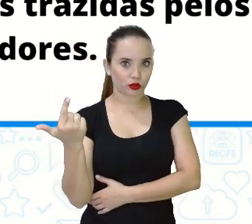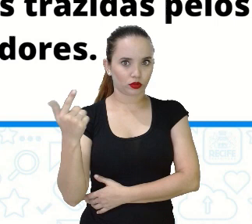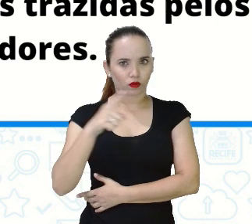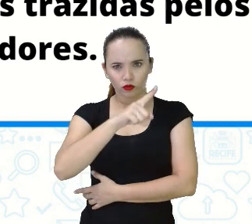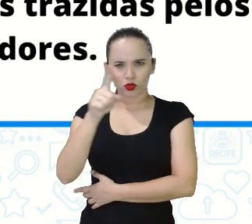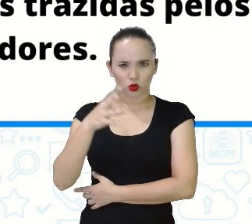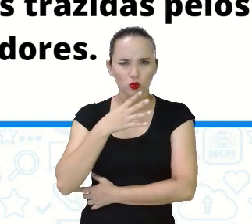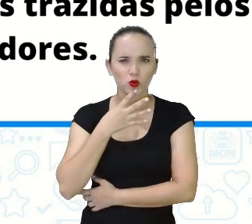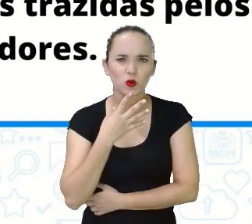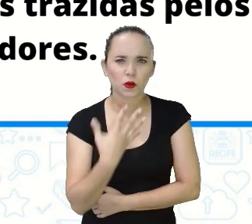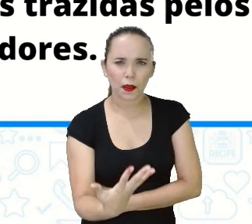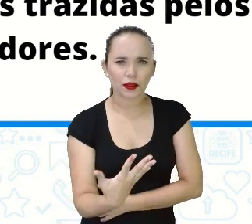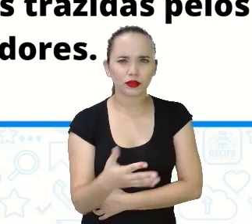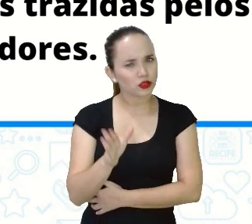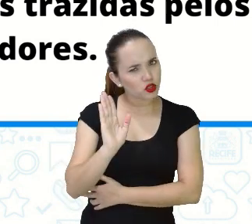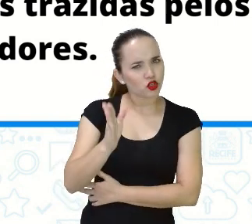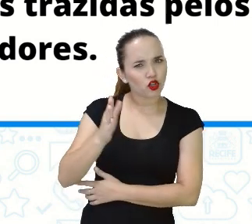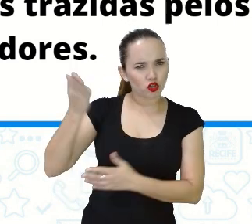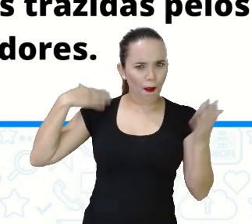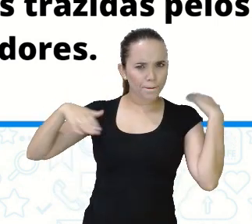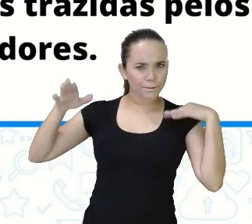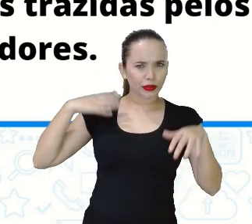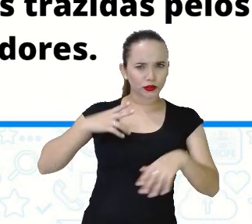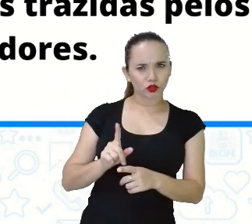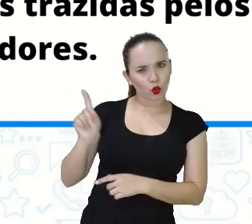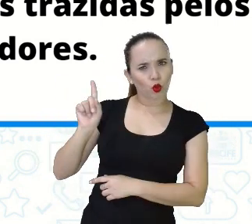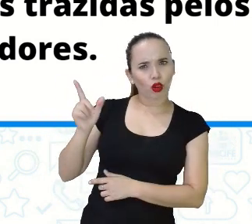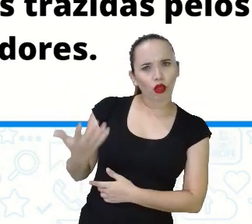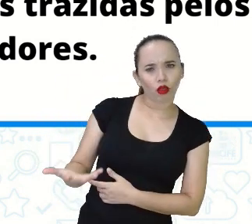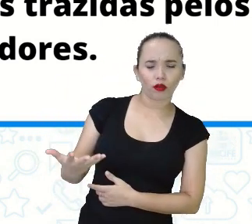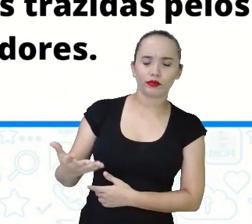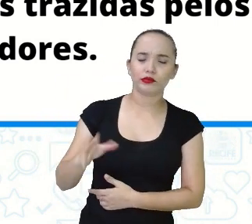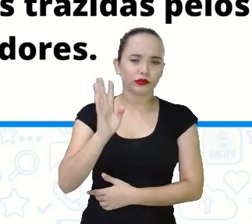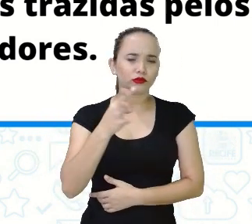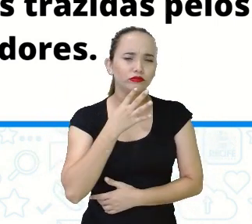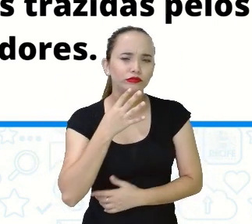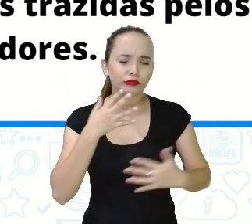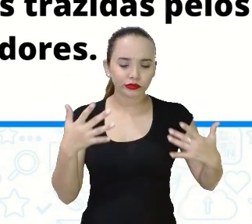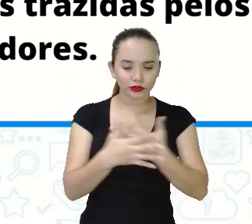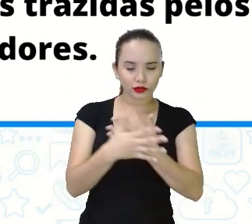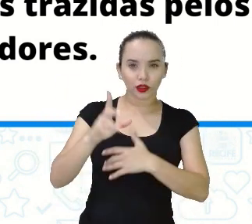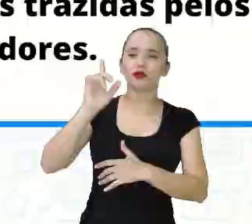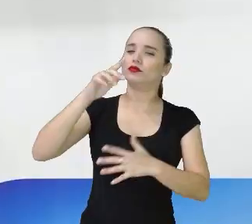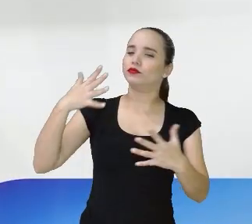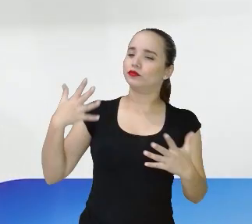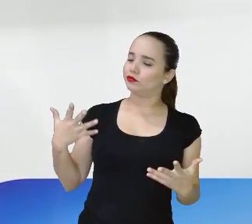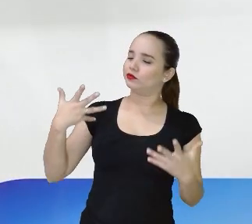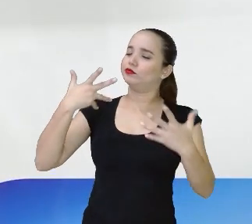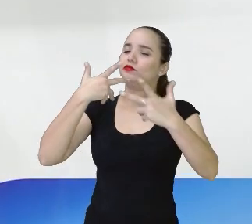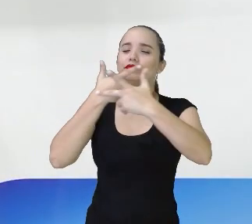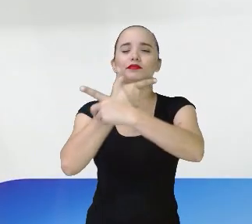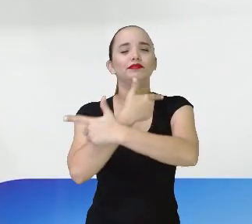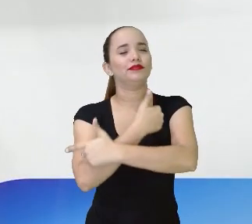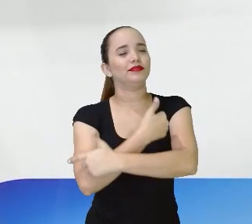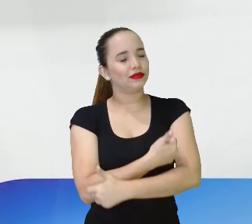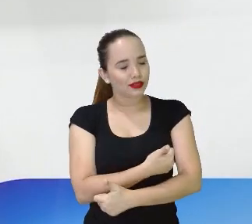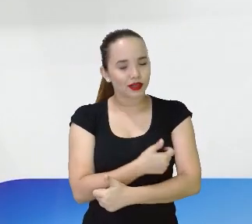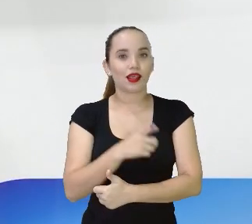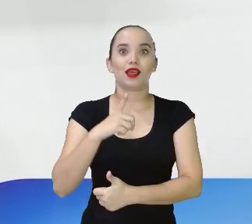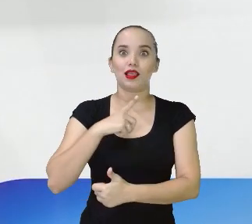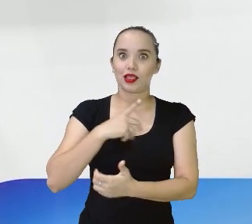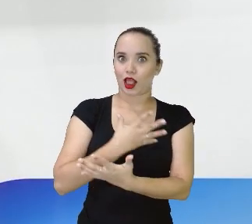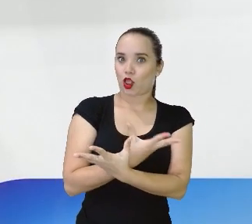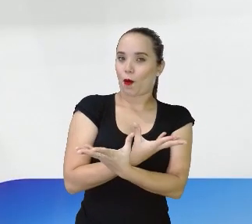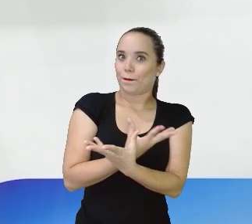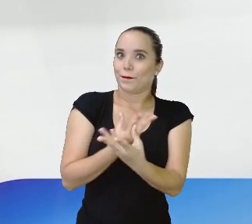de Olinda? Já foram, já passearam, já viram a cidade de Olinda? É uma cidade linda, bonita, cheia de história